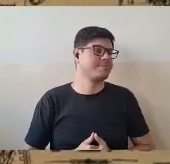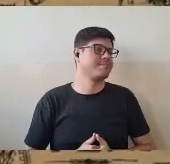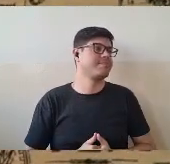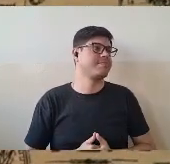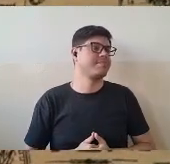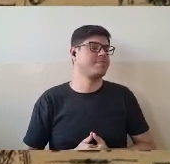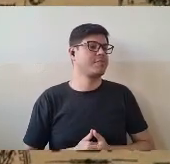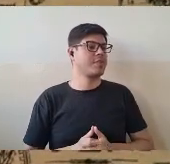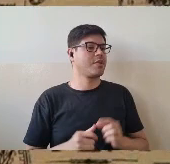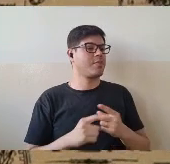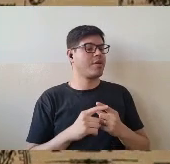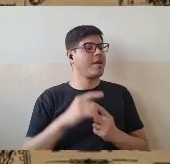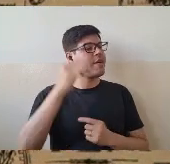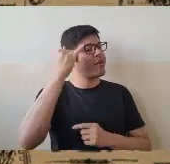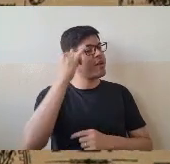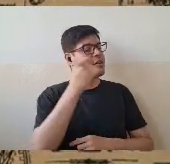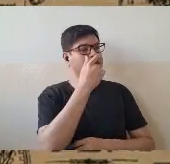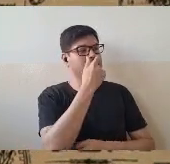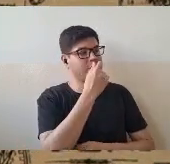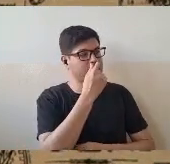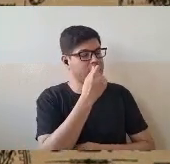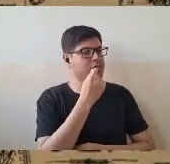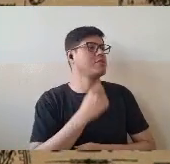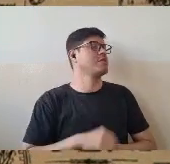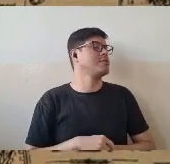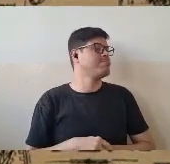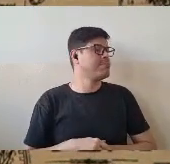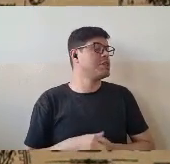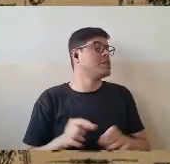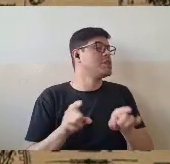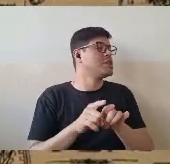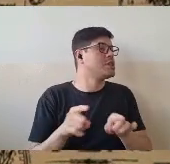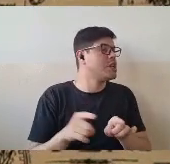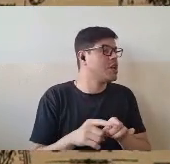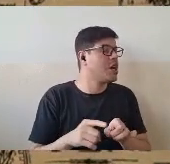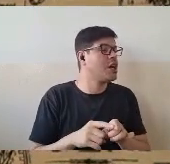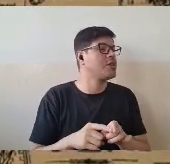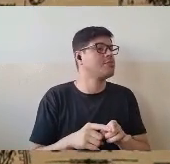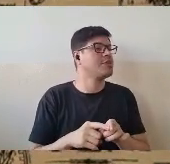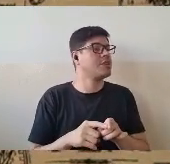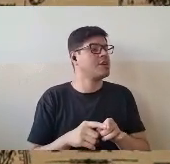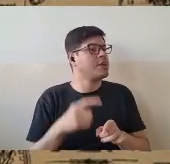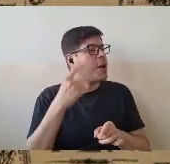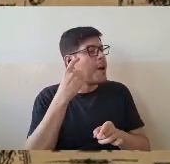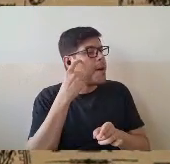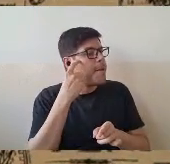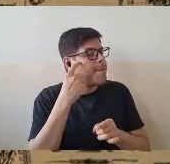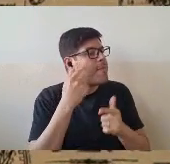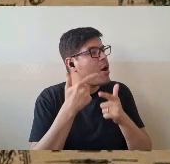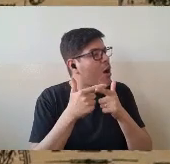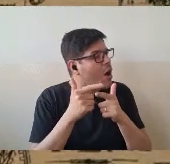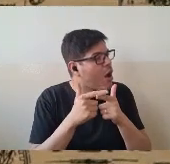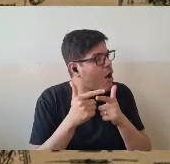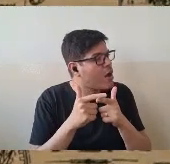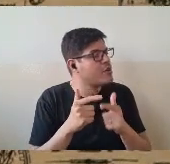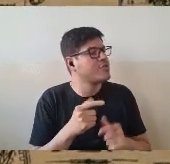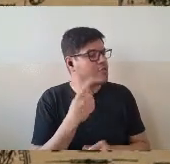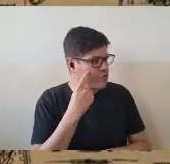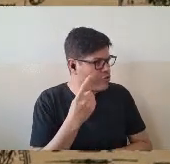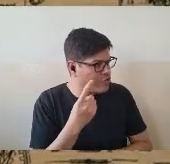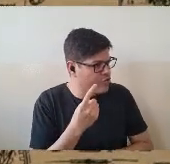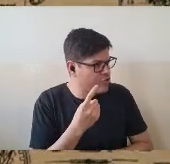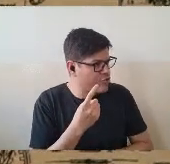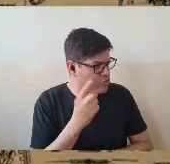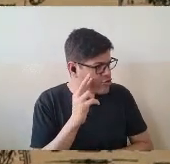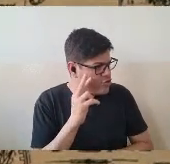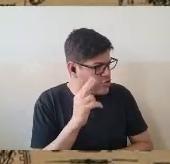uma coreia de Sindemans, aquela doença de São Guido, não sei se você já ouviu Já falar. ouvi falar. Entendeu? E realmente